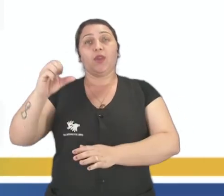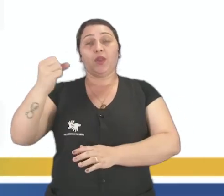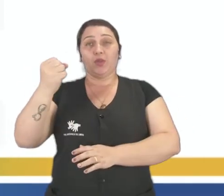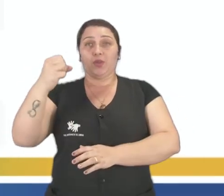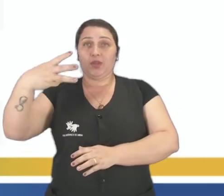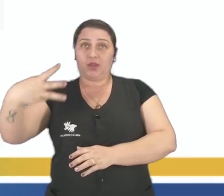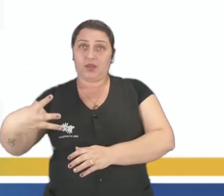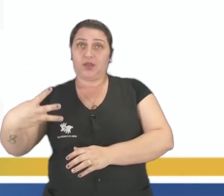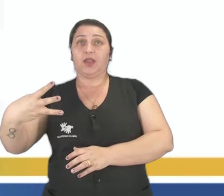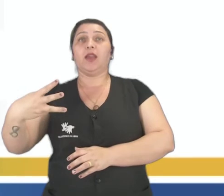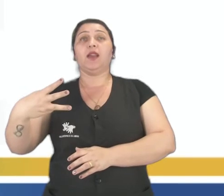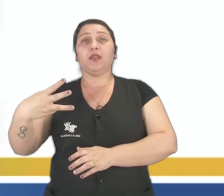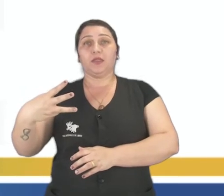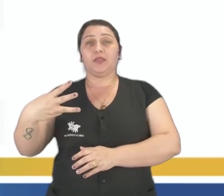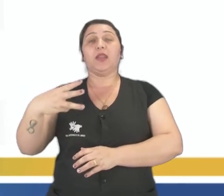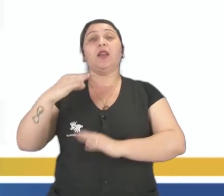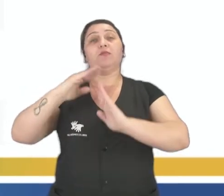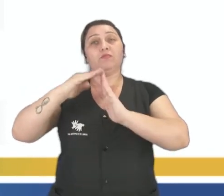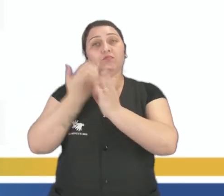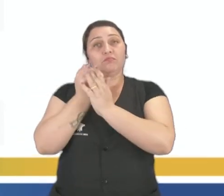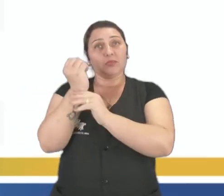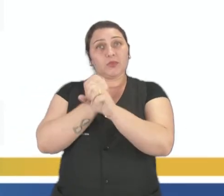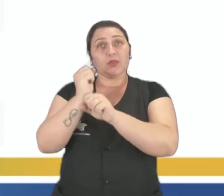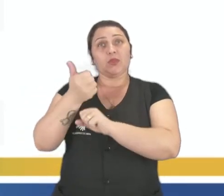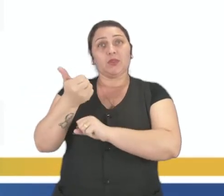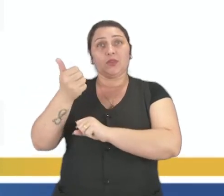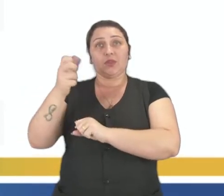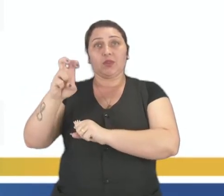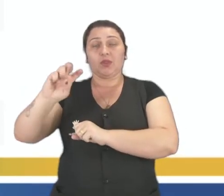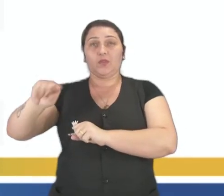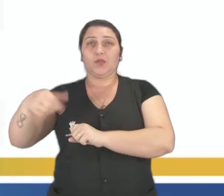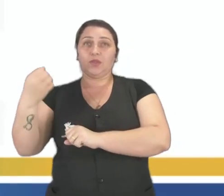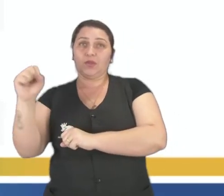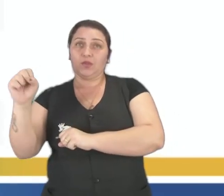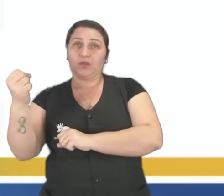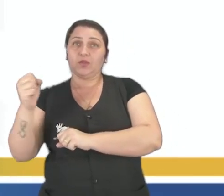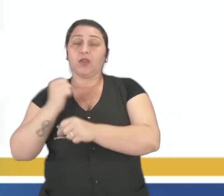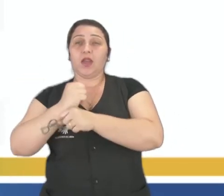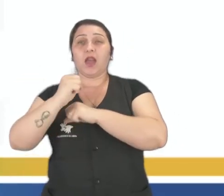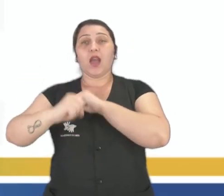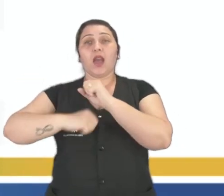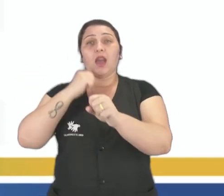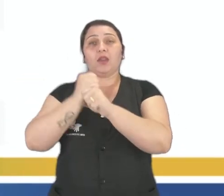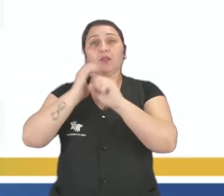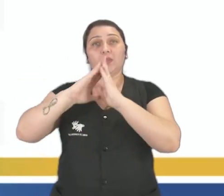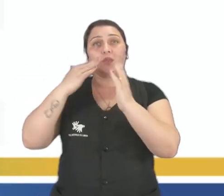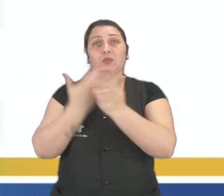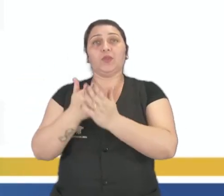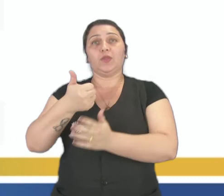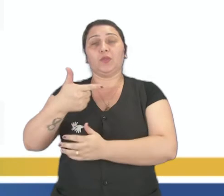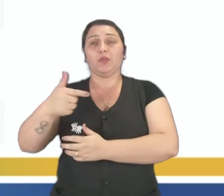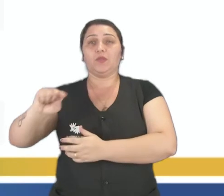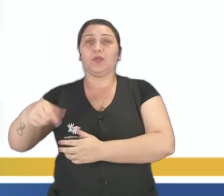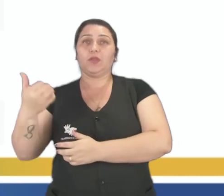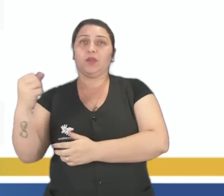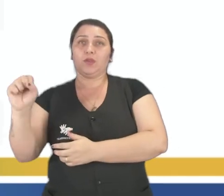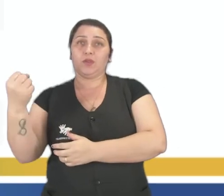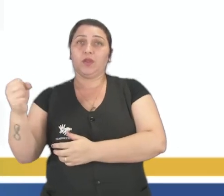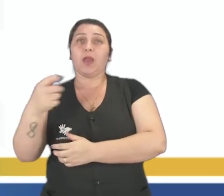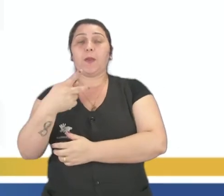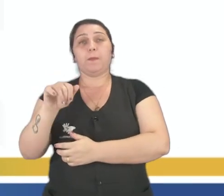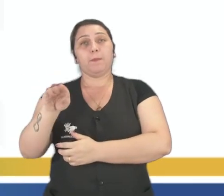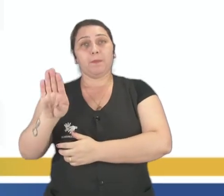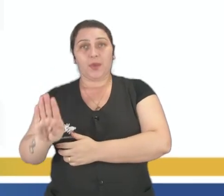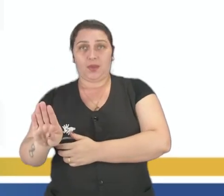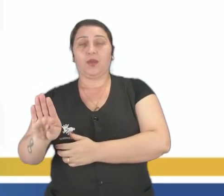83, expectativa de ano de escolaridade 15,8, anos de escolaridade 12,8 e